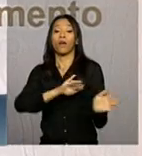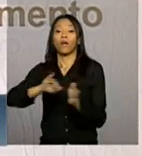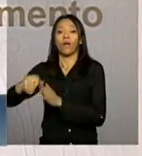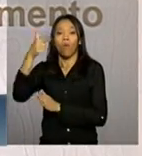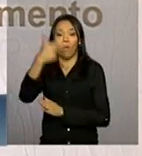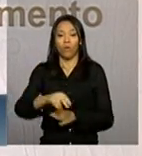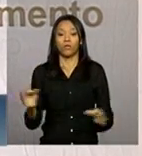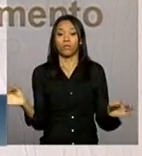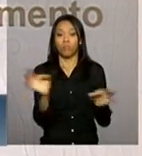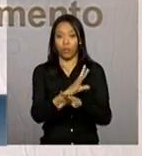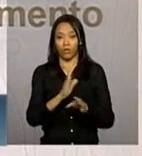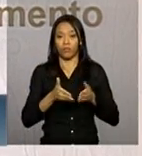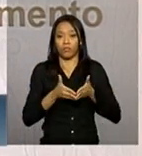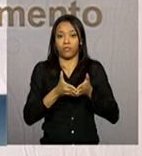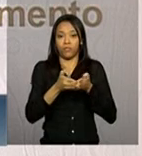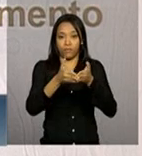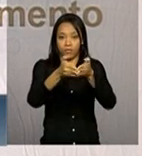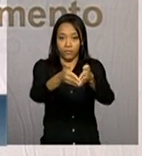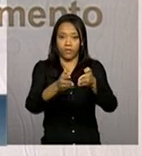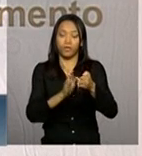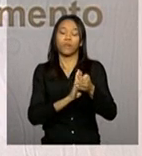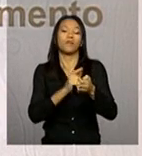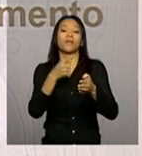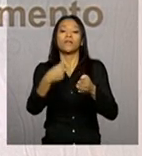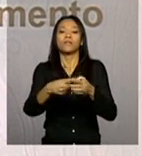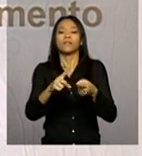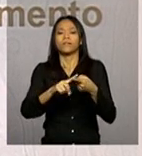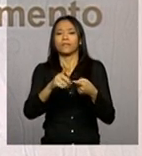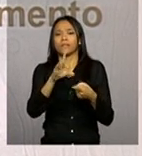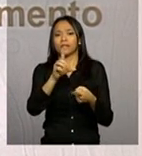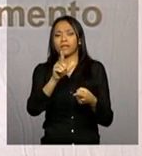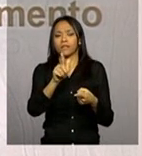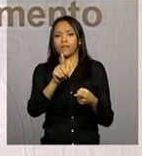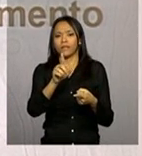30 empreendimentos, entre acesso a portos, dragagem,